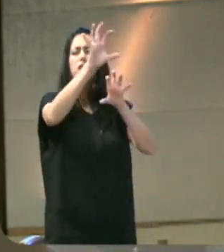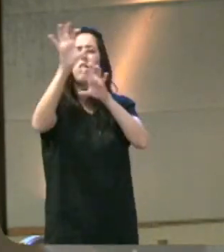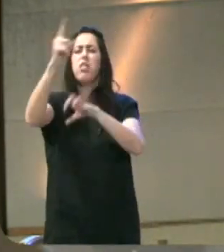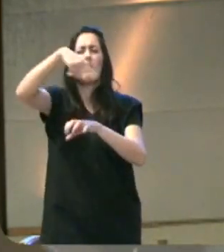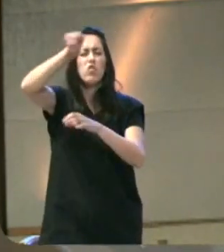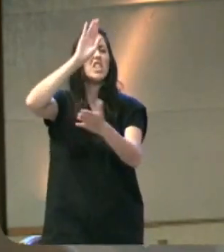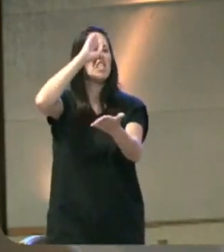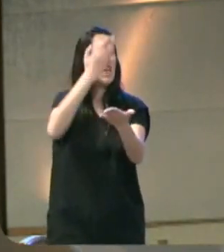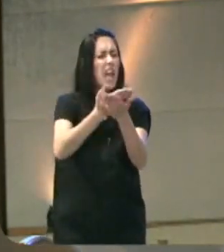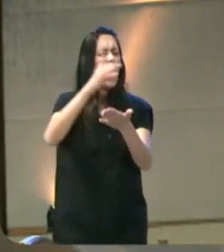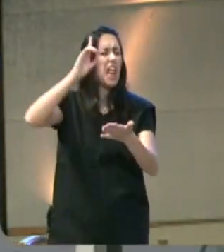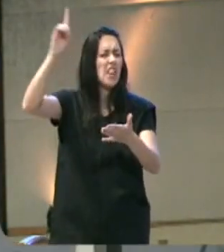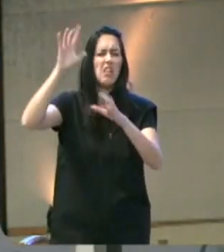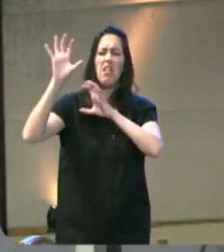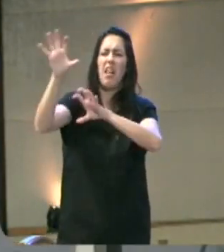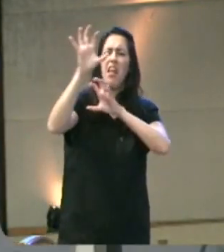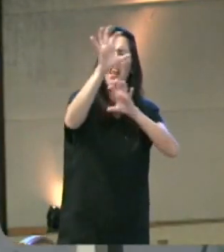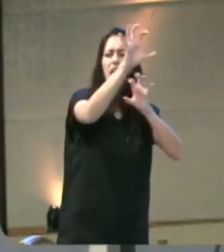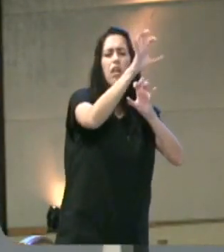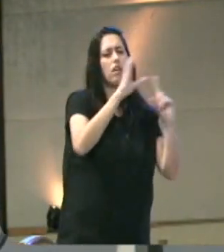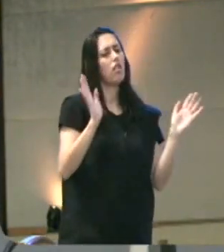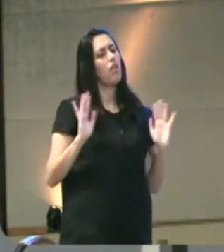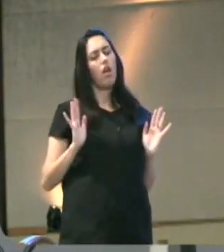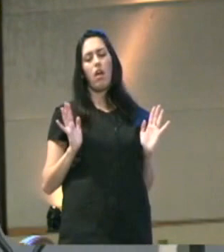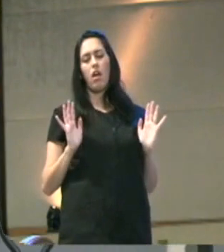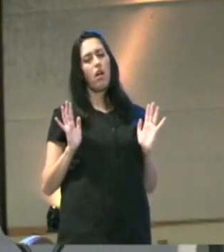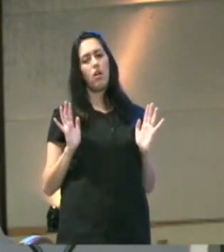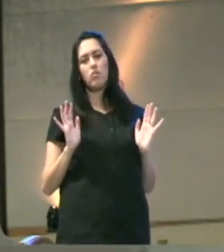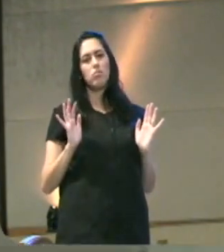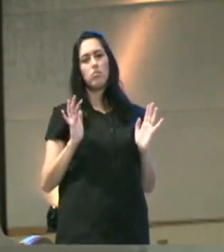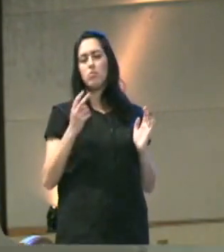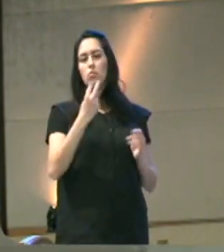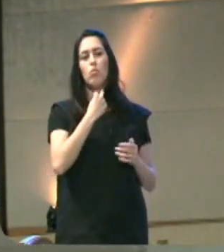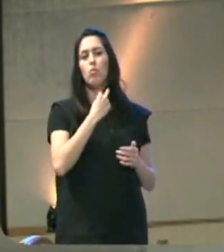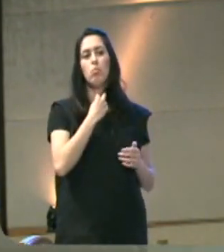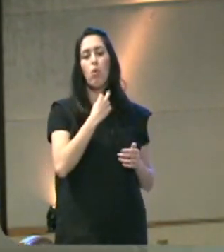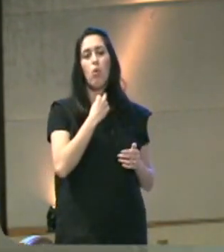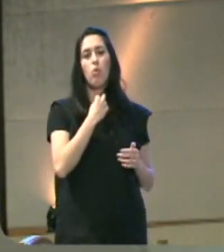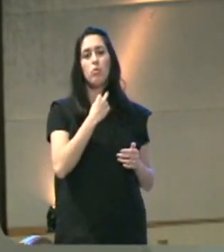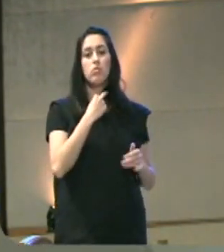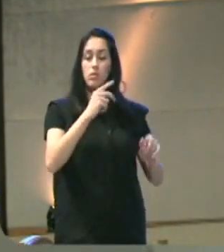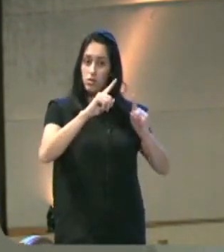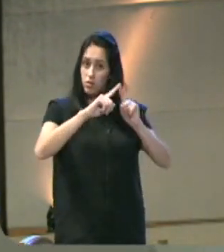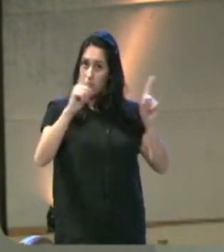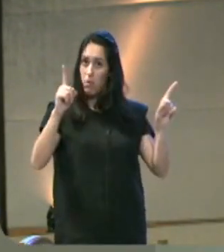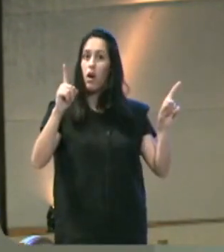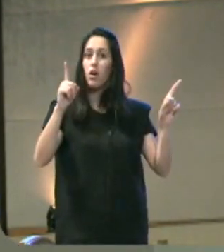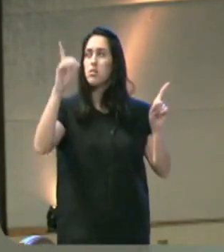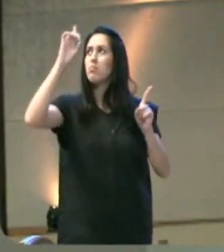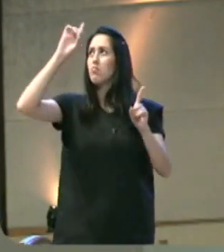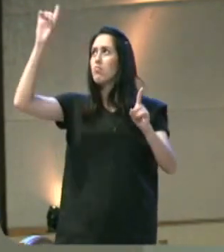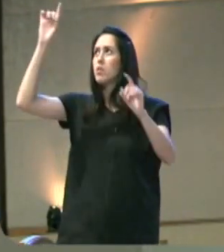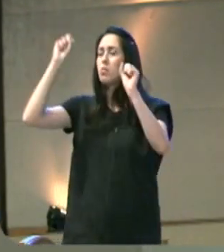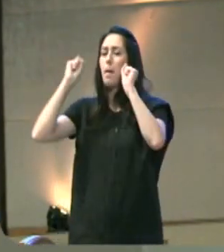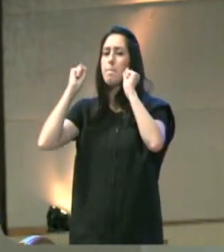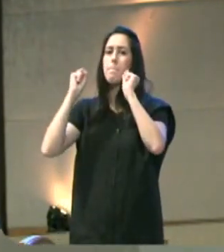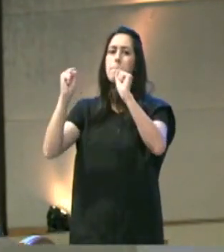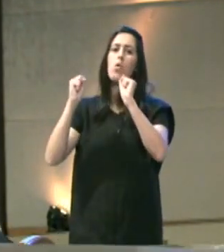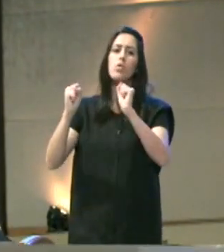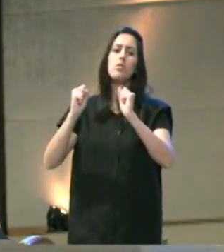de B, isso seriam as armas humanas, mas elas são poderosas em Deus para